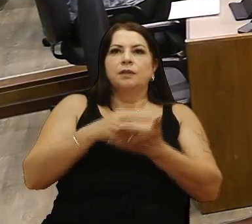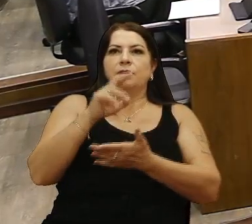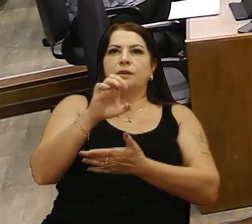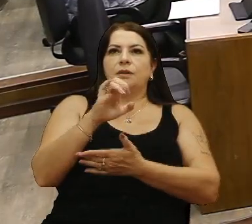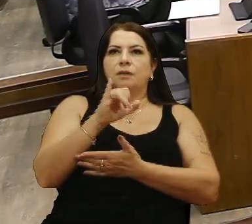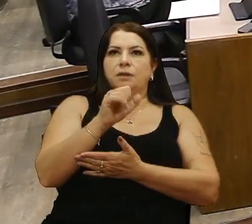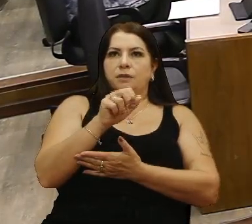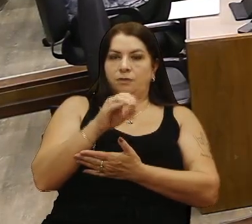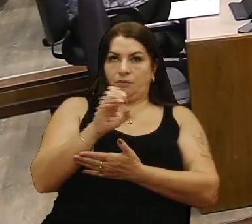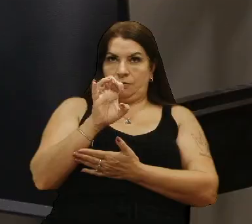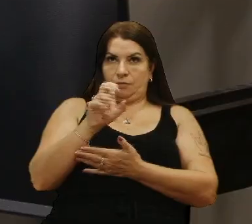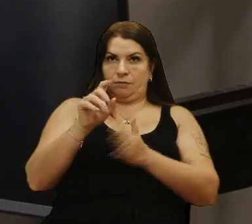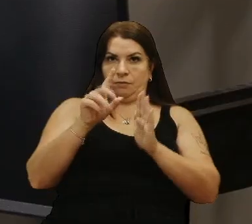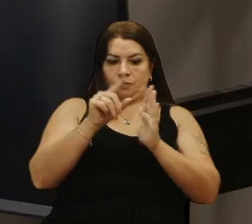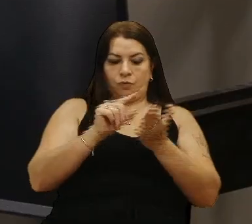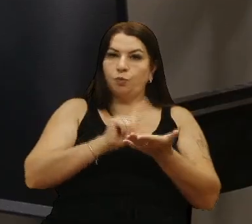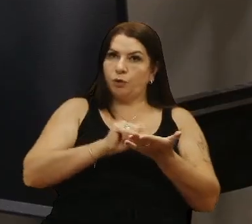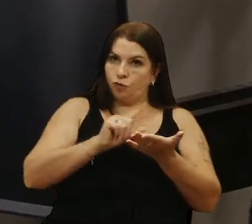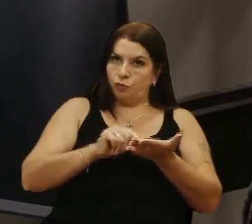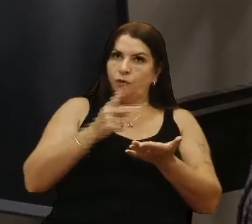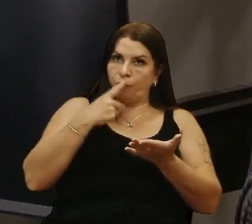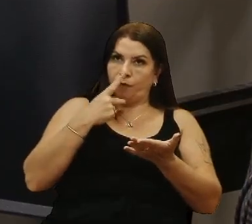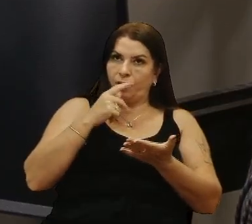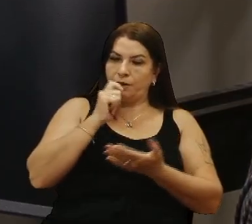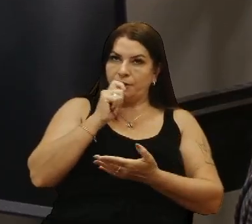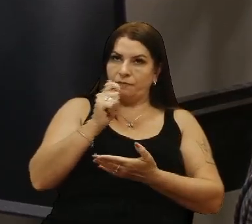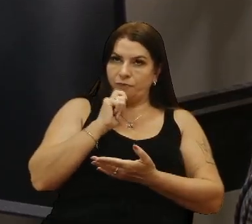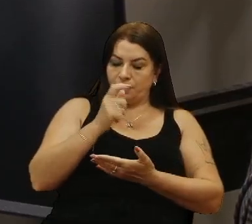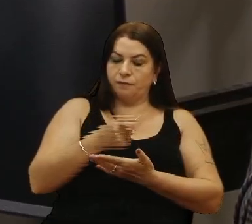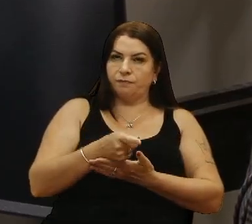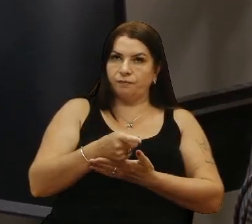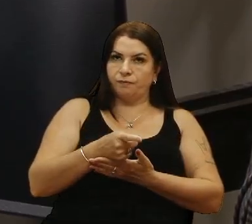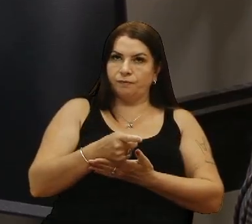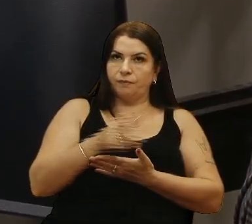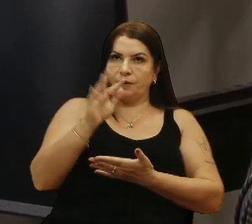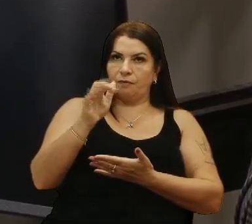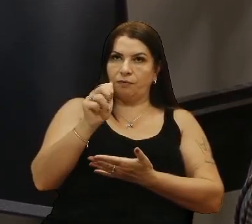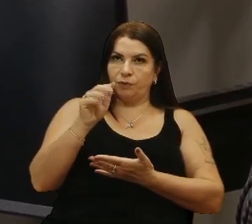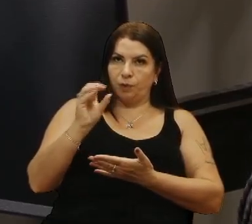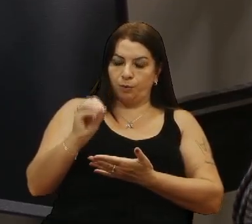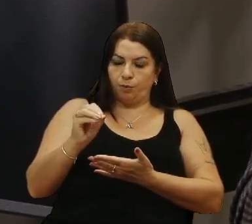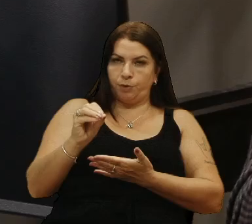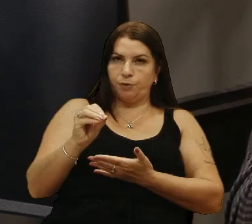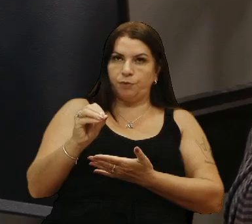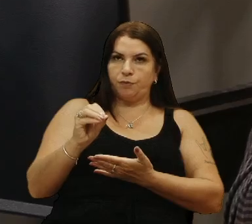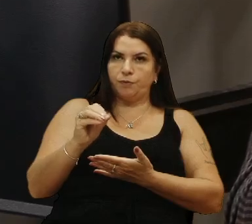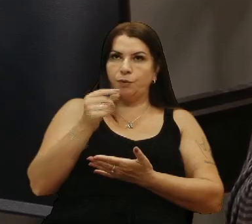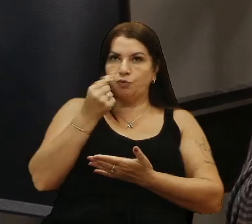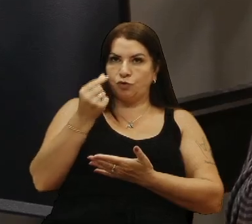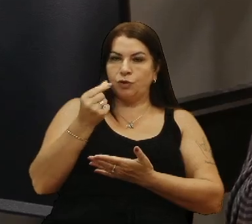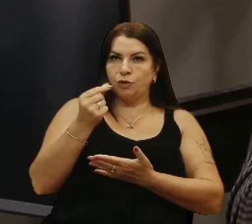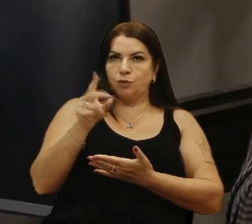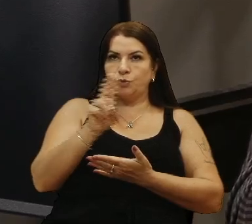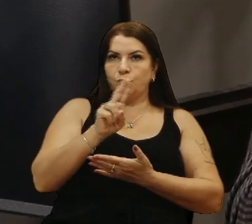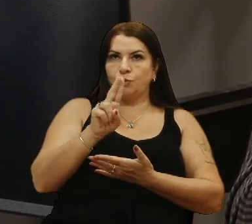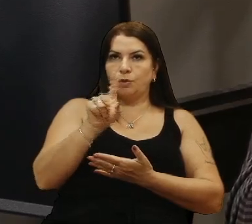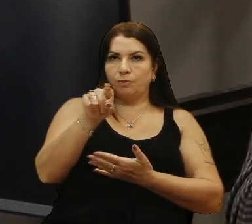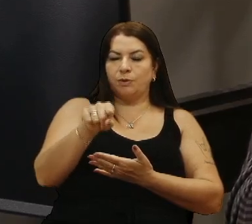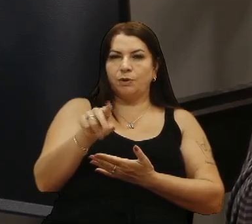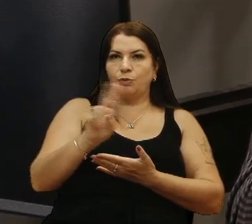ali um artigo aqui, que fala, né, entrevista ao Dinheiro, Fabiano Silva dos Santos, ao Dinheiro é o nome da página,